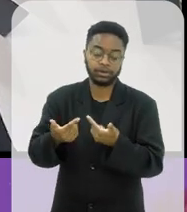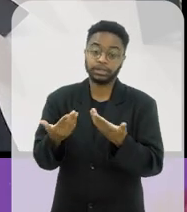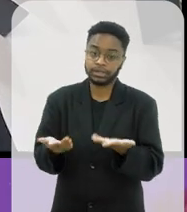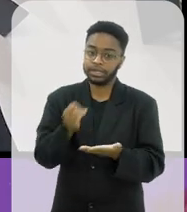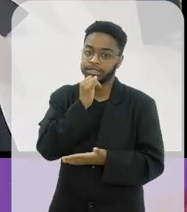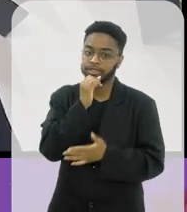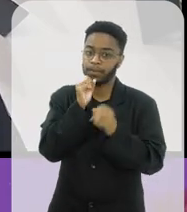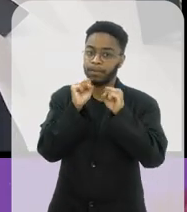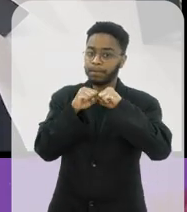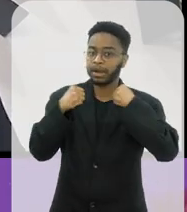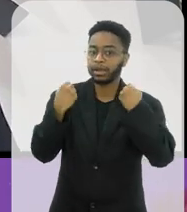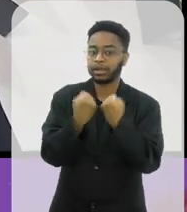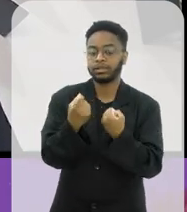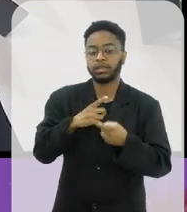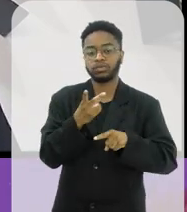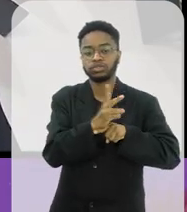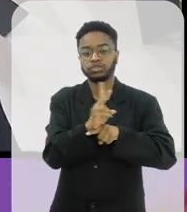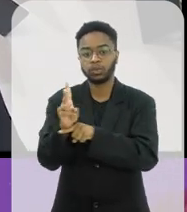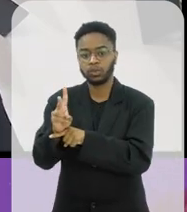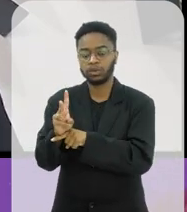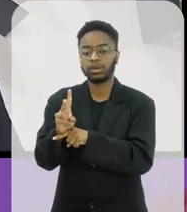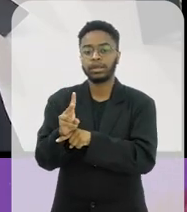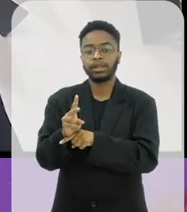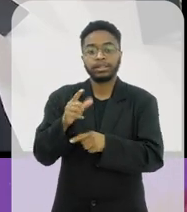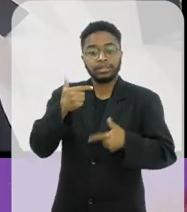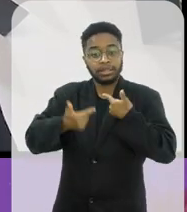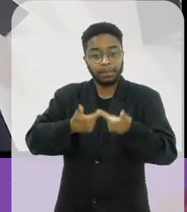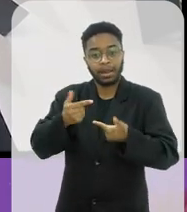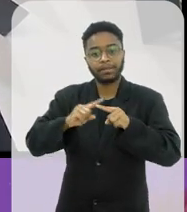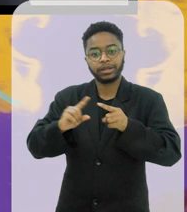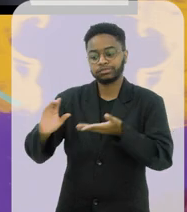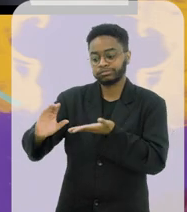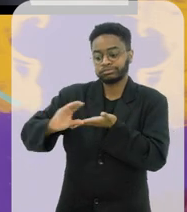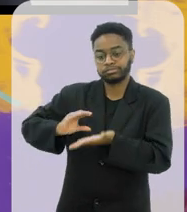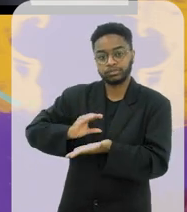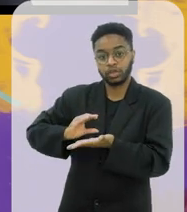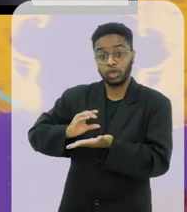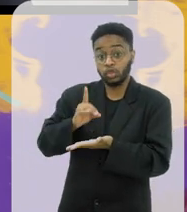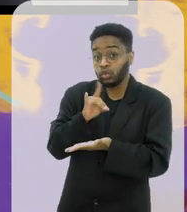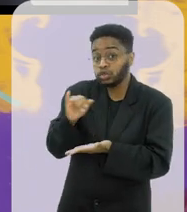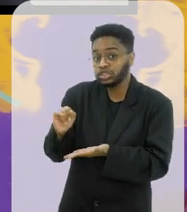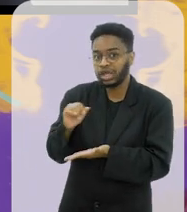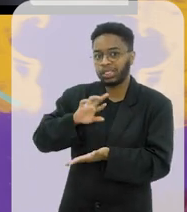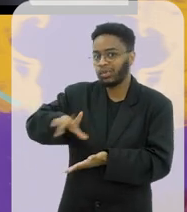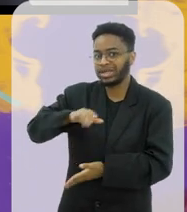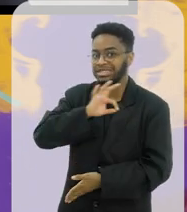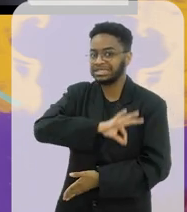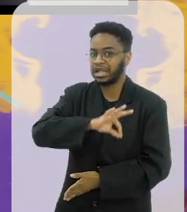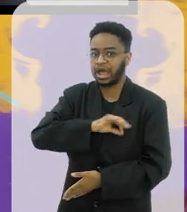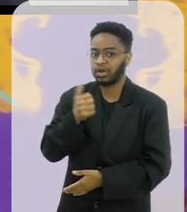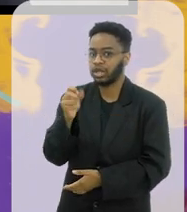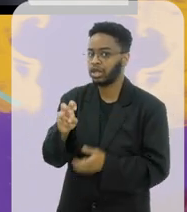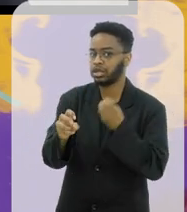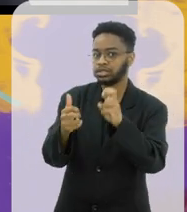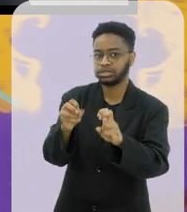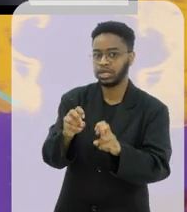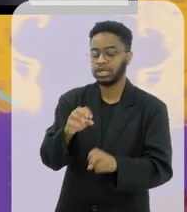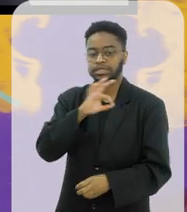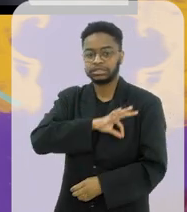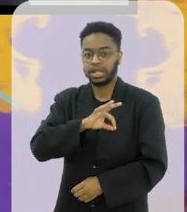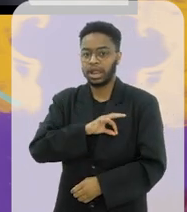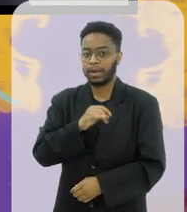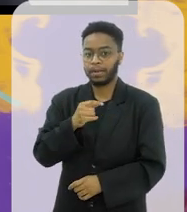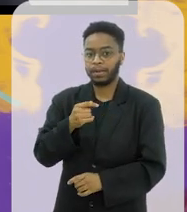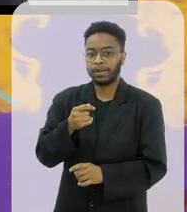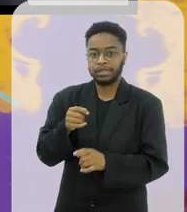Os stewards, eles trabalham e ganham cachês. São eles seguranças. Não ganham salários quinzenais, isso. Não ganham